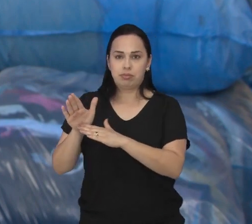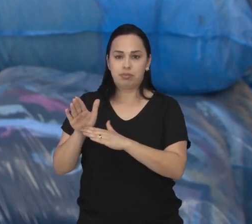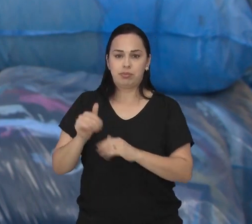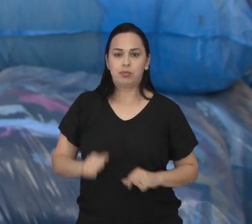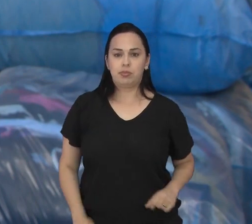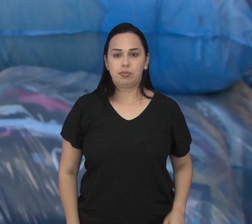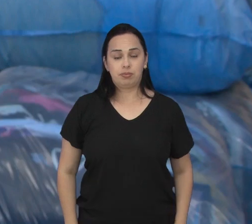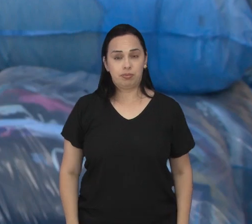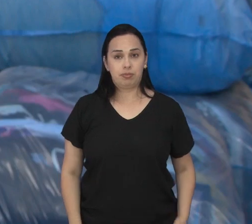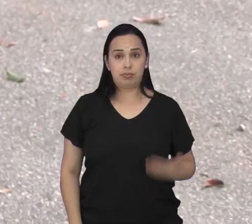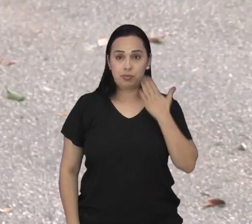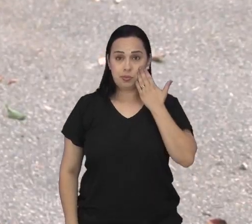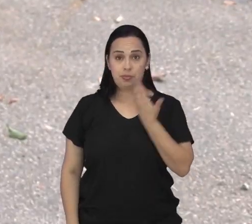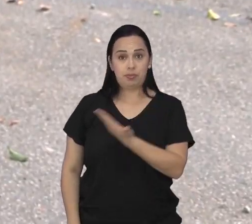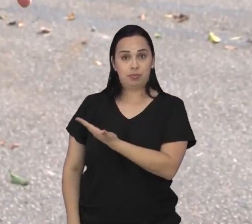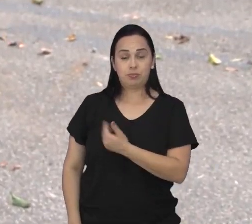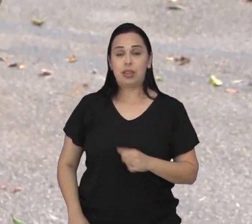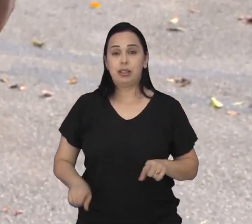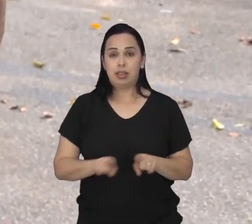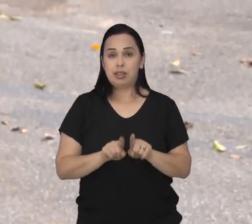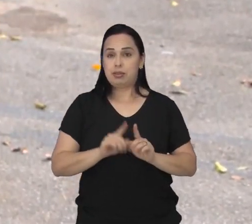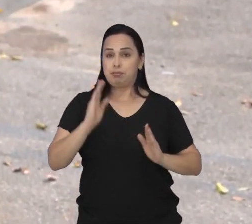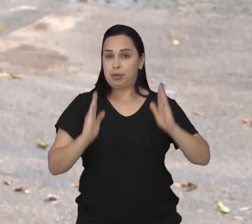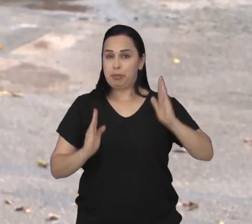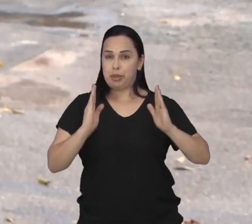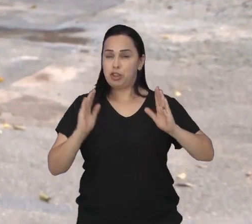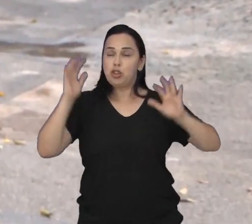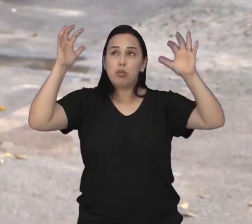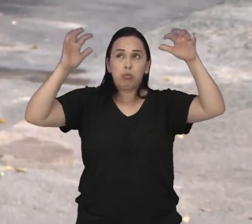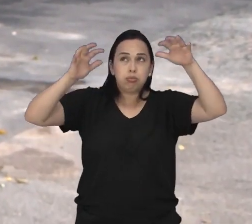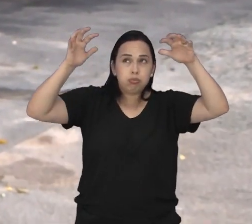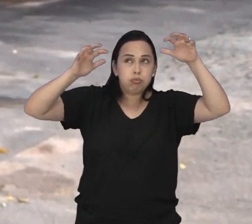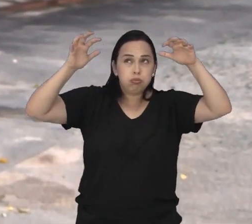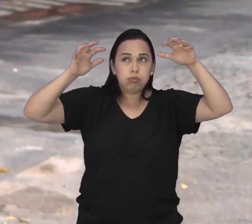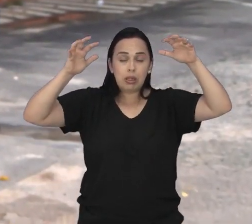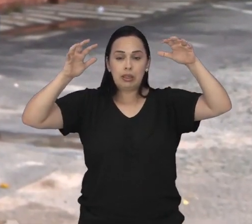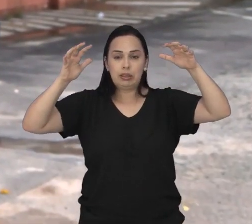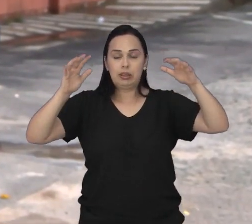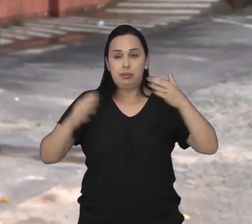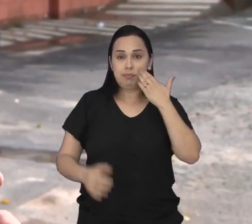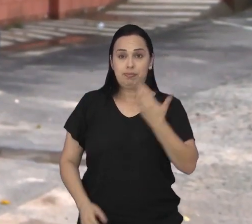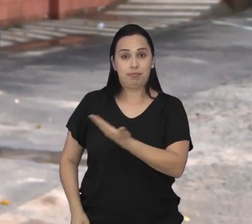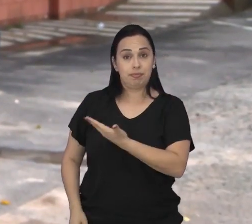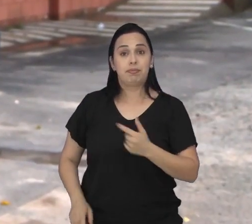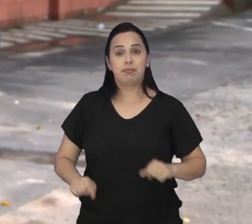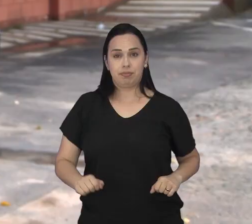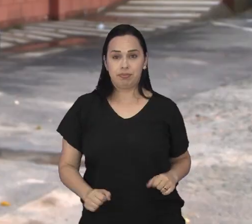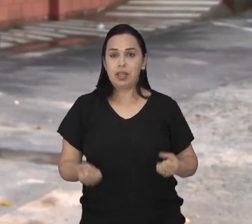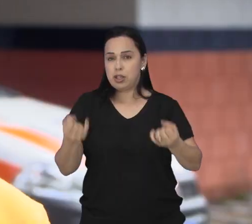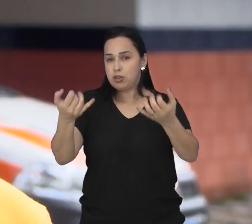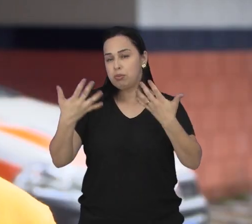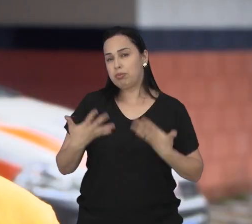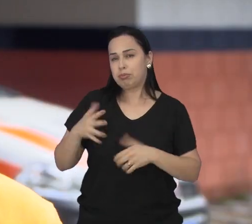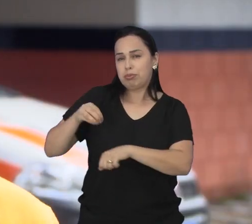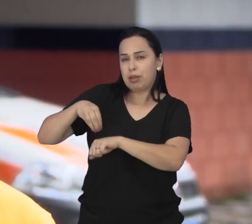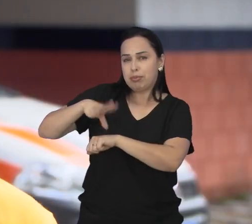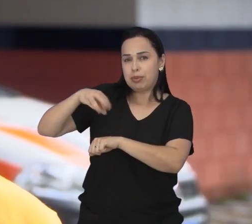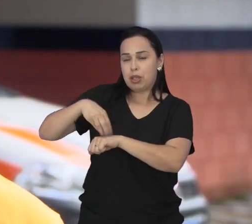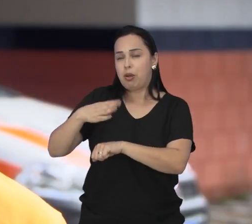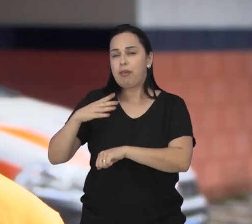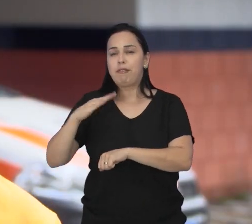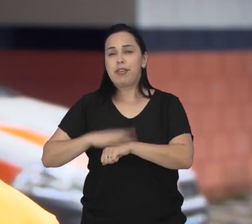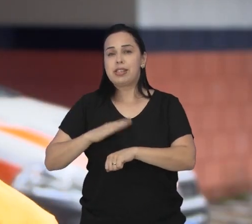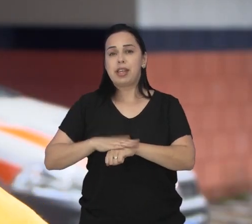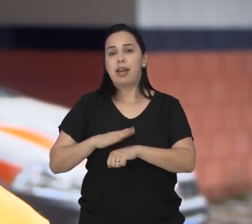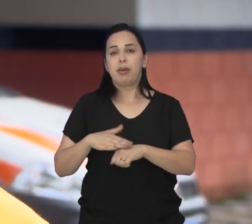da população em vulnerabilidade. E nesta época de chuvas fortes, o coordenador da Defesa Civil de São José dá algumas